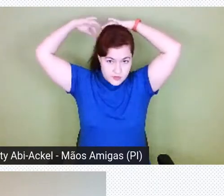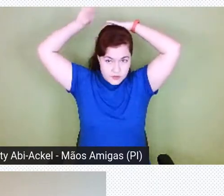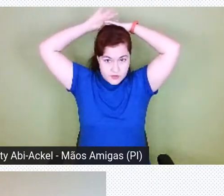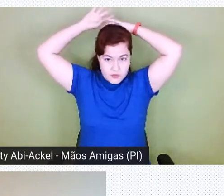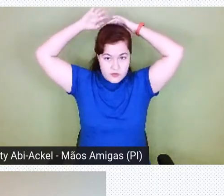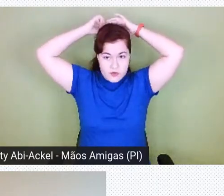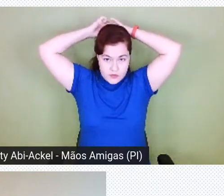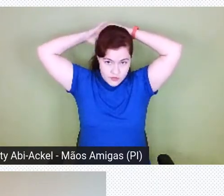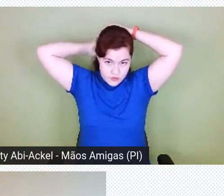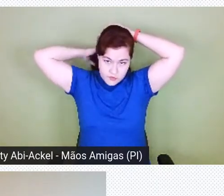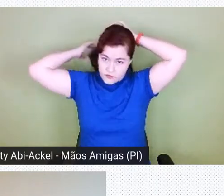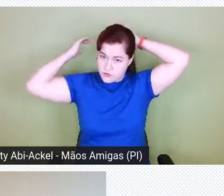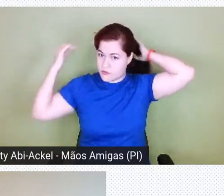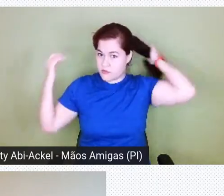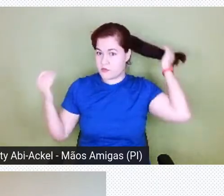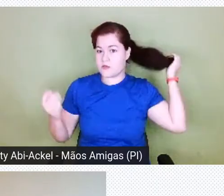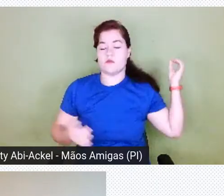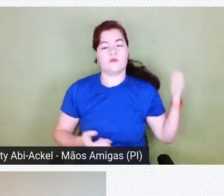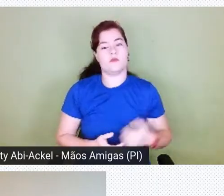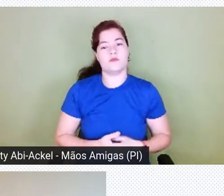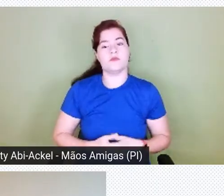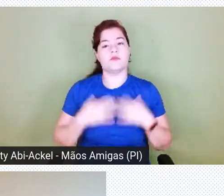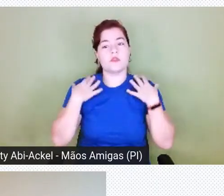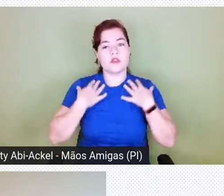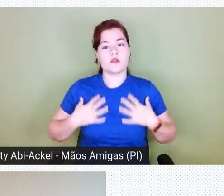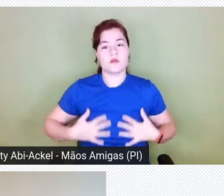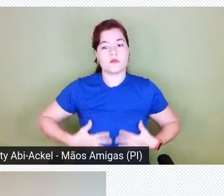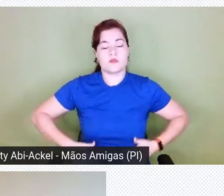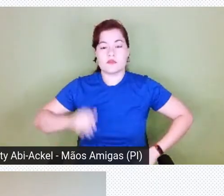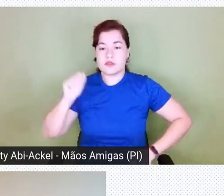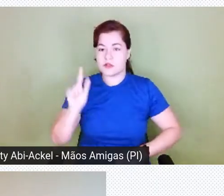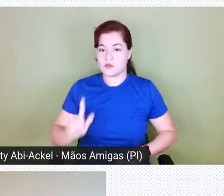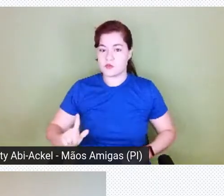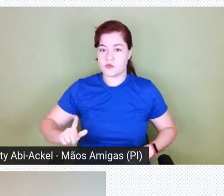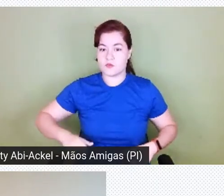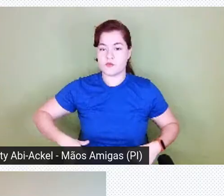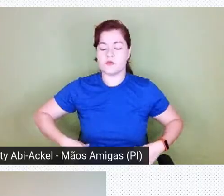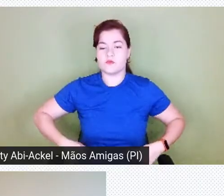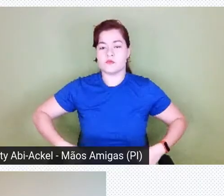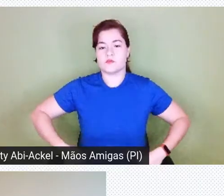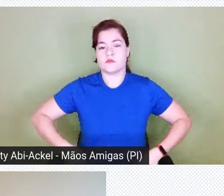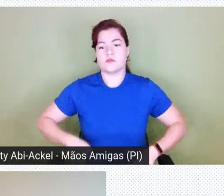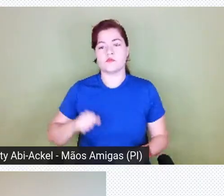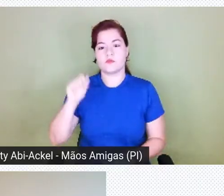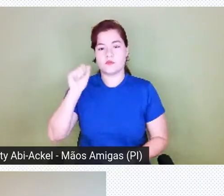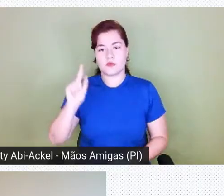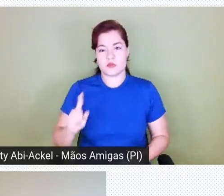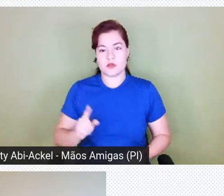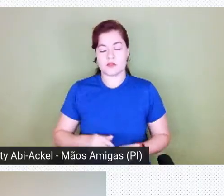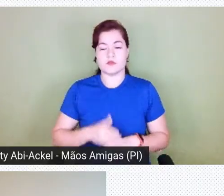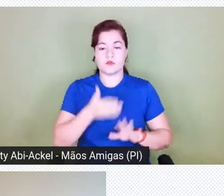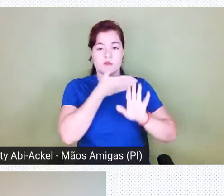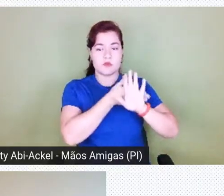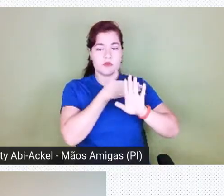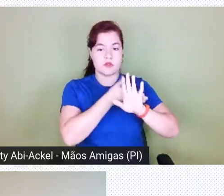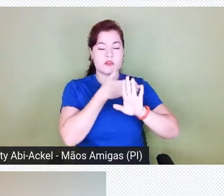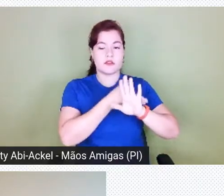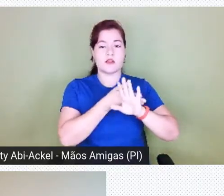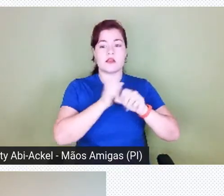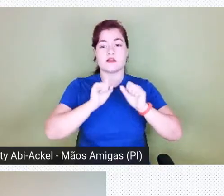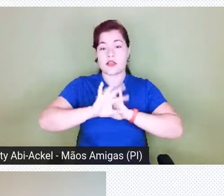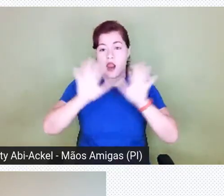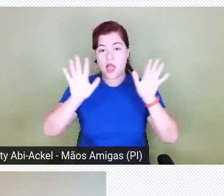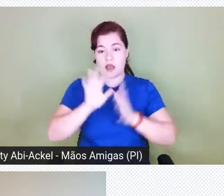cavalo. Ela está usando uma blusa azul, uma camisetinha azul, e por trás dela um fundo